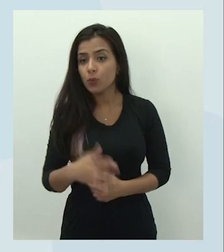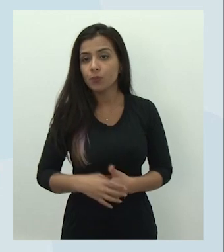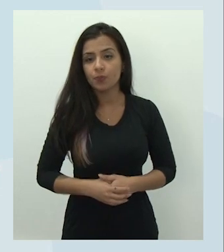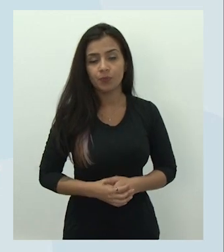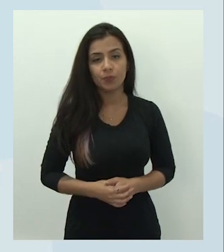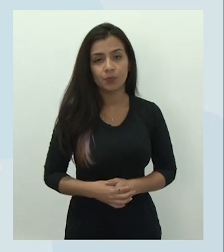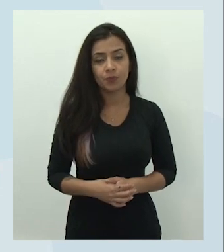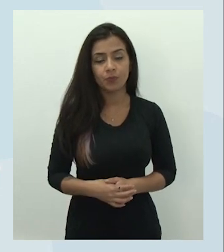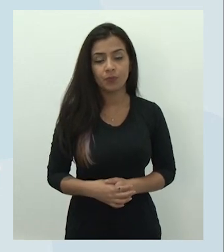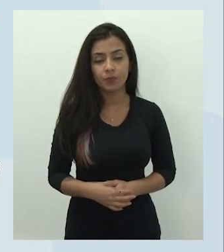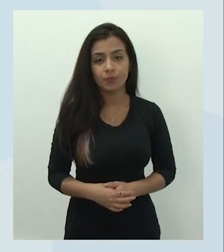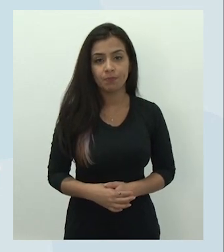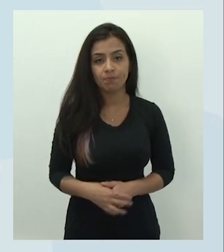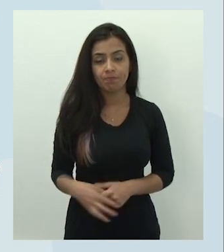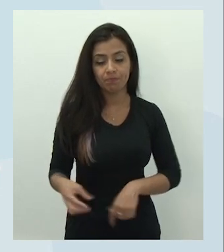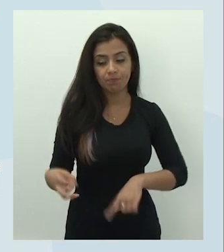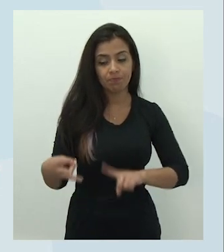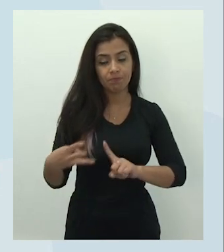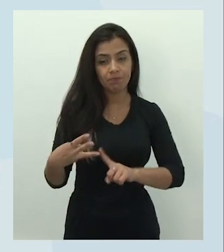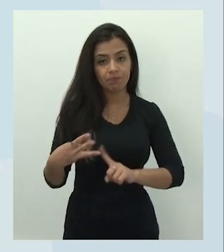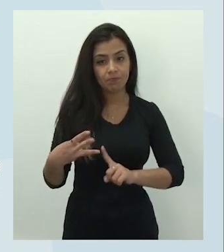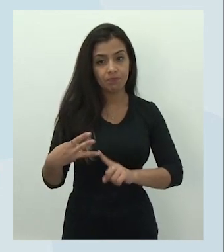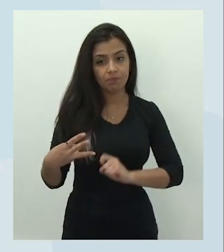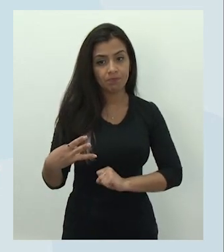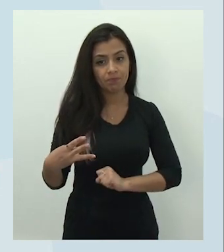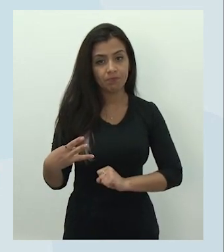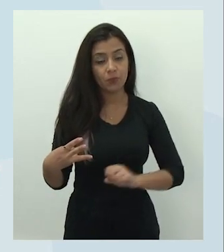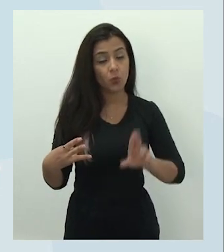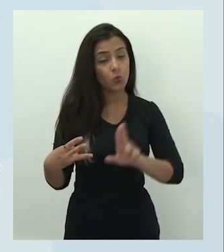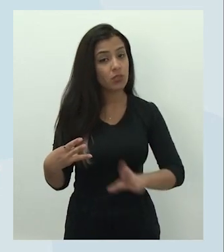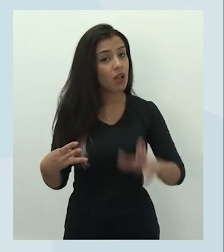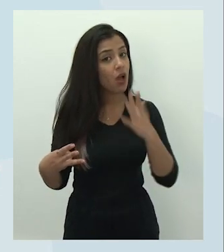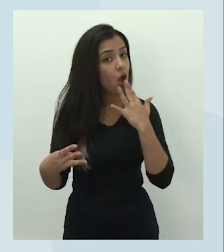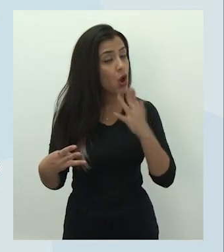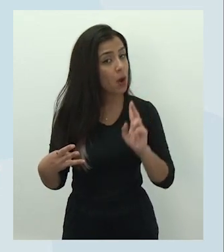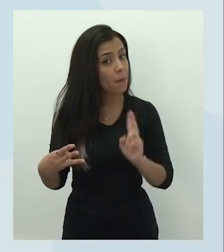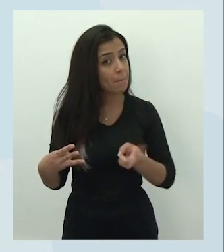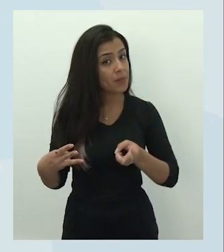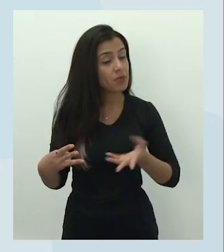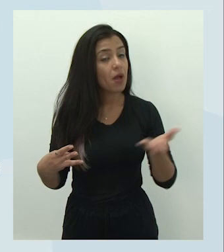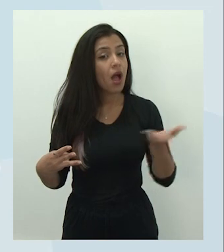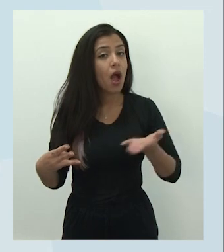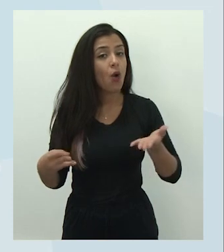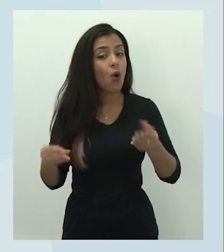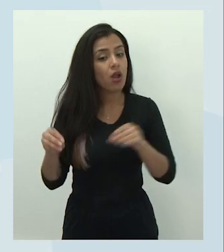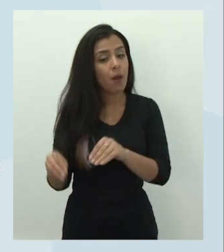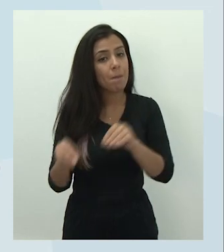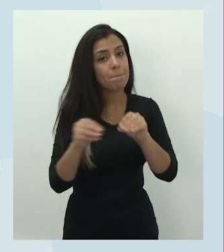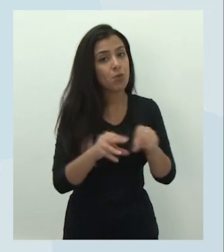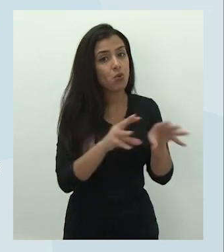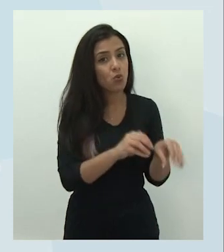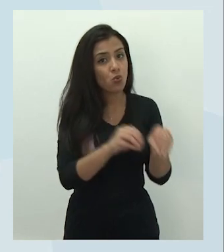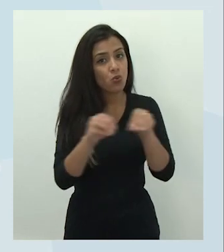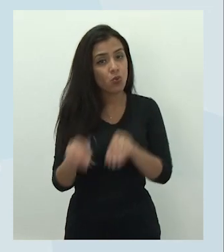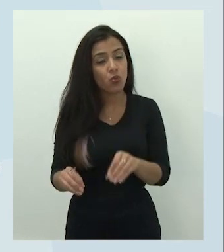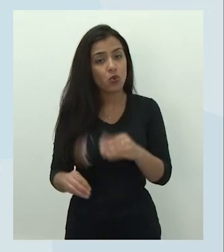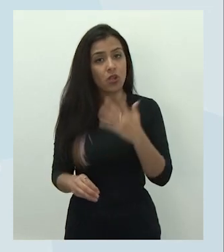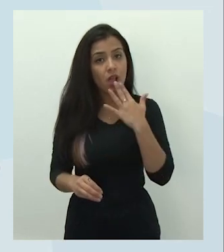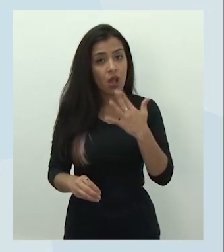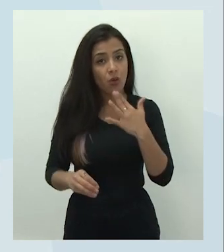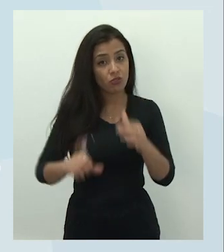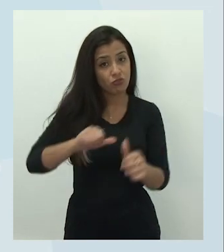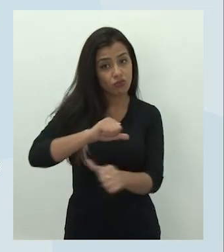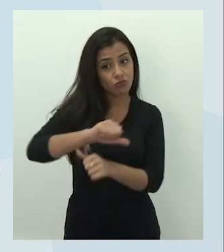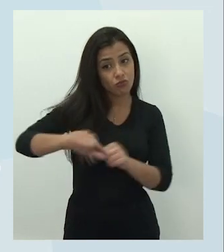3. Utilizando as mesmas cores, organize uma nova sequência de cores diferente das anteriores.